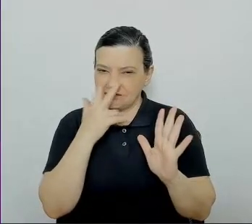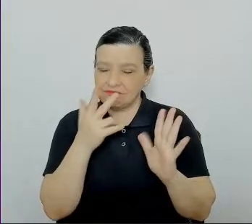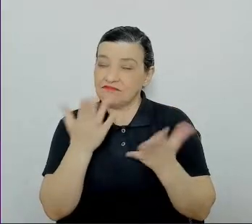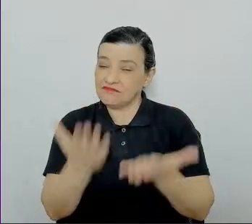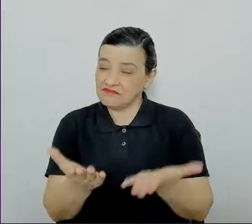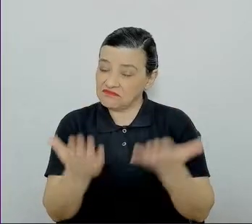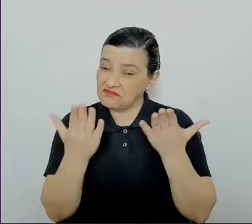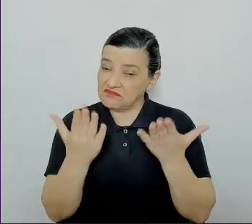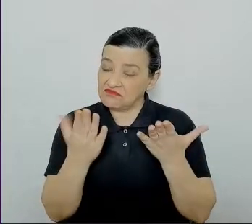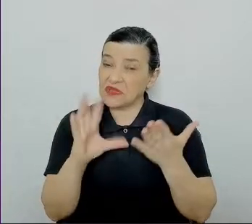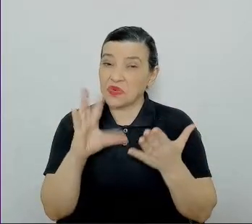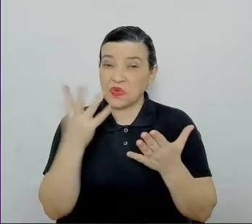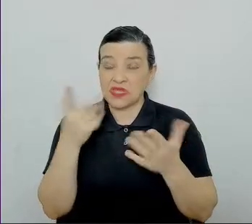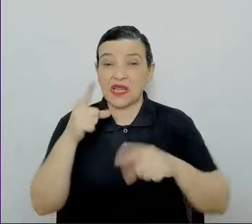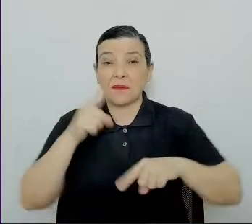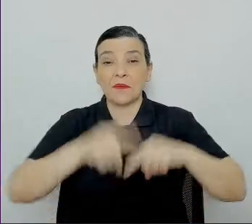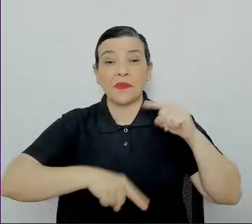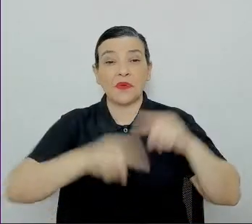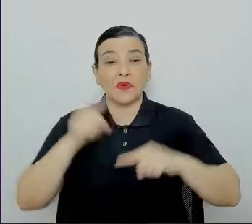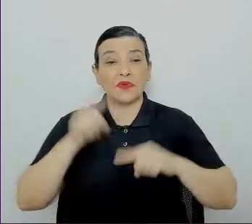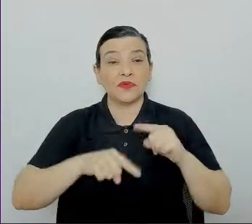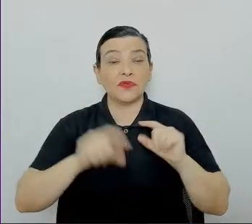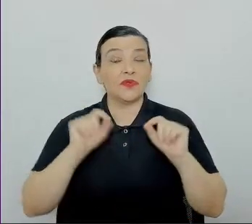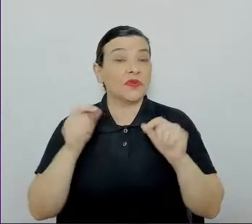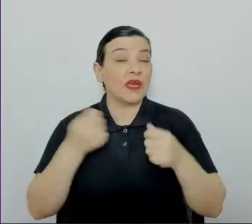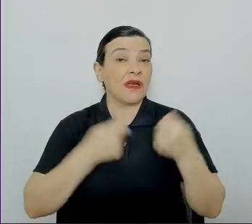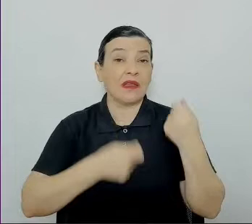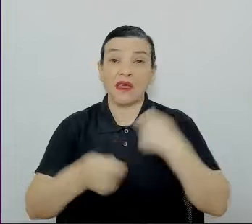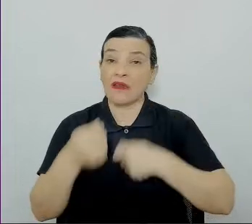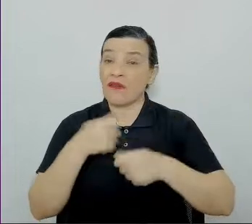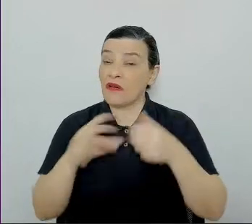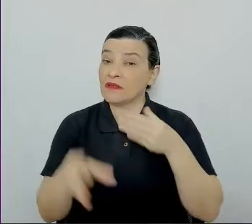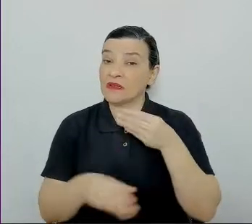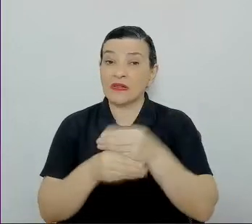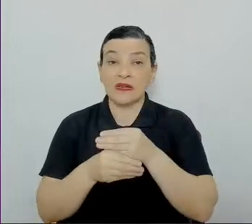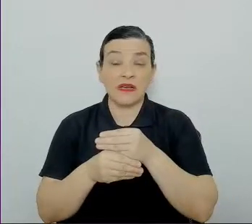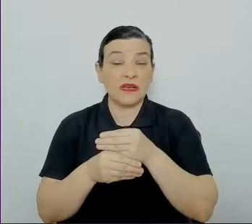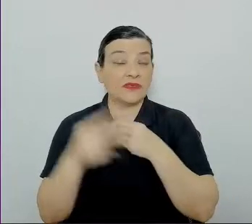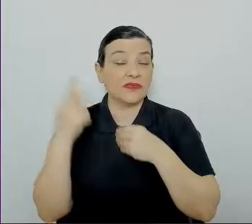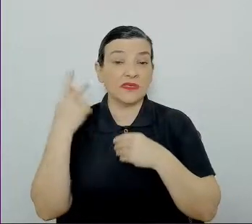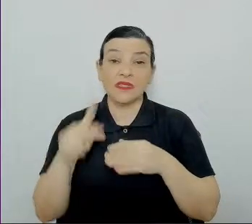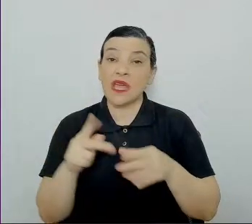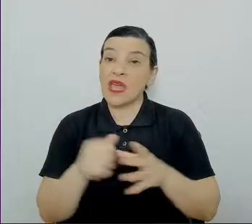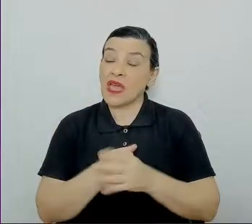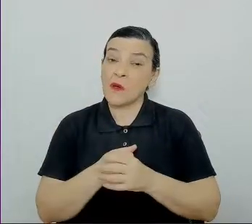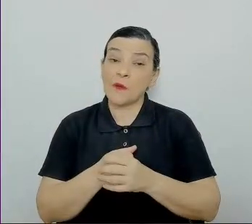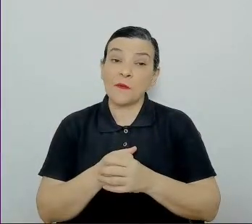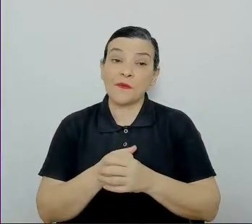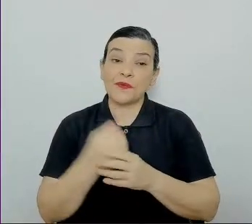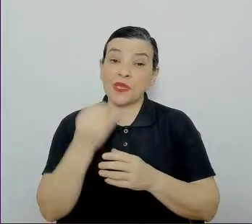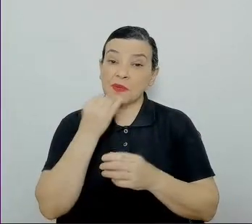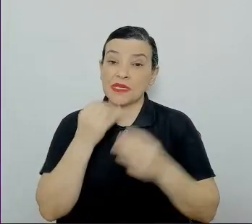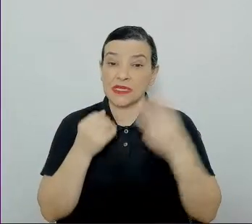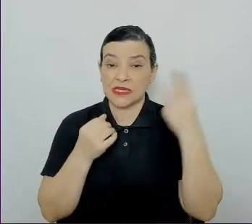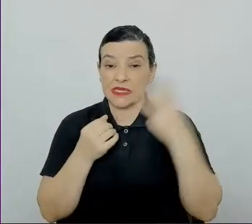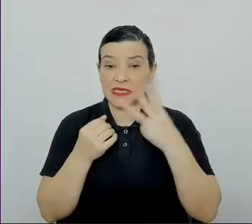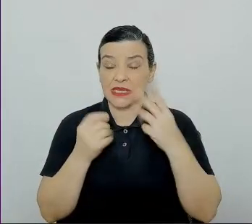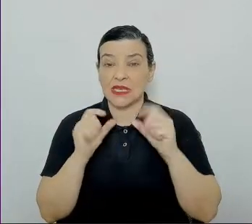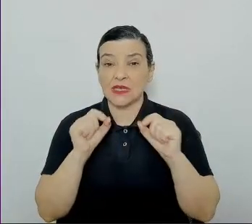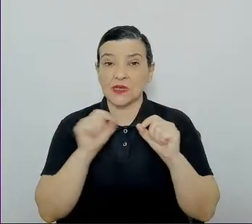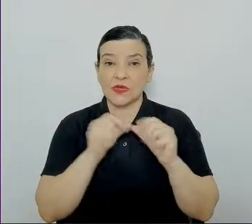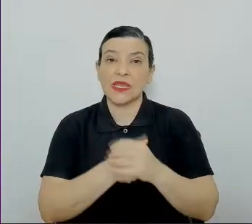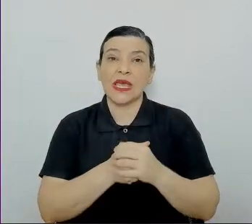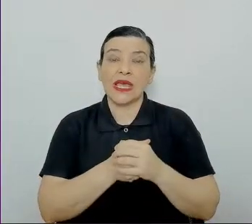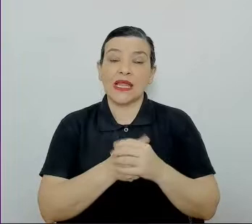Quando você mensura produtos, você está mensurando negócio, praticamente negócio. Então, você mensura em 3 camadas, aquisição, retenção e